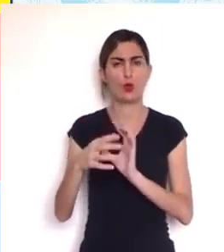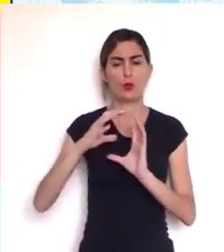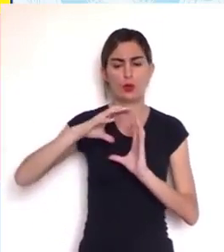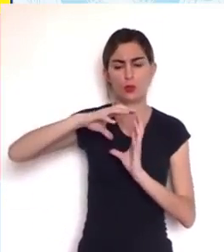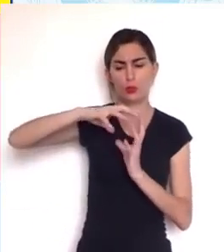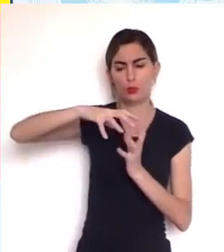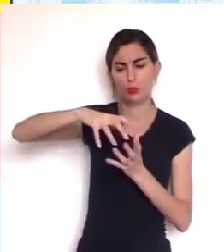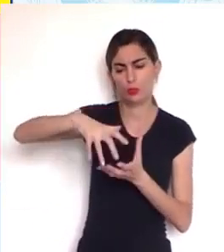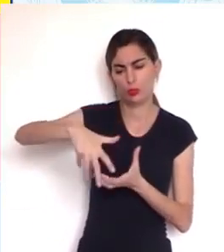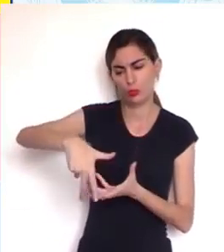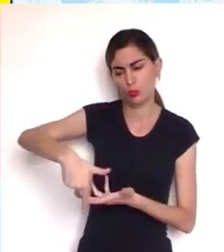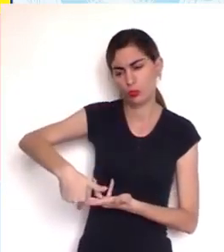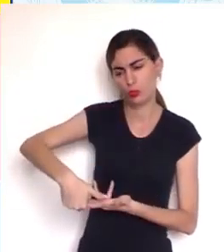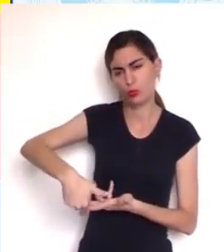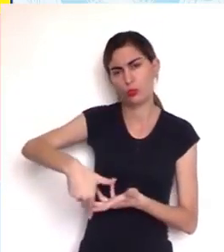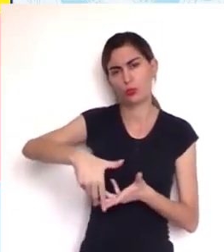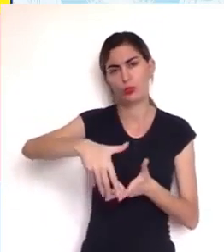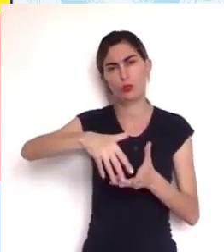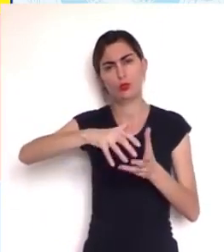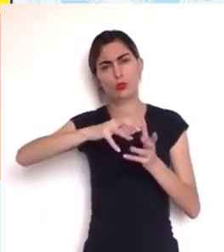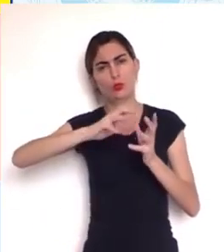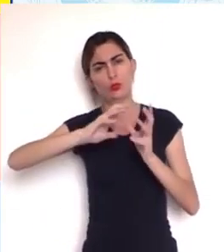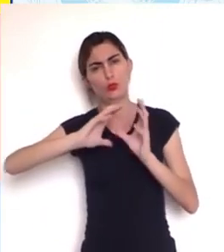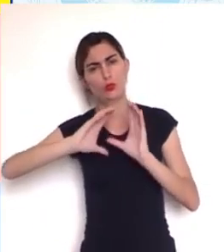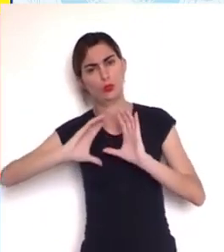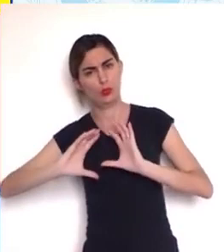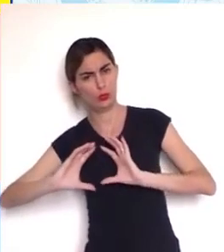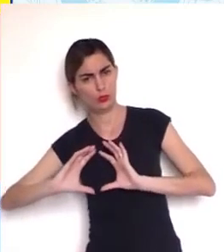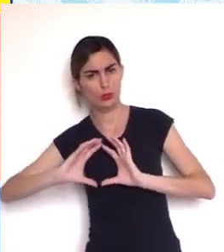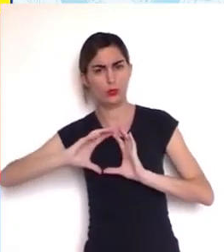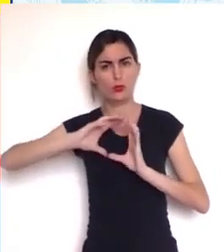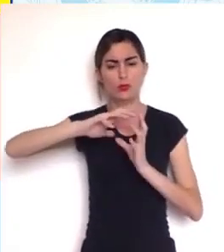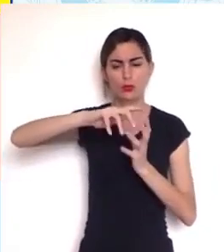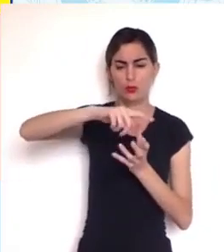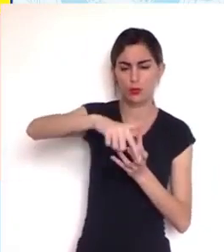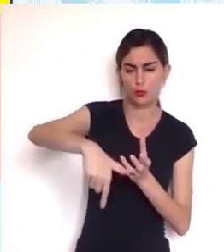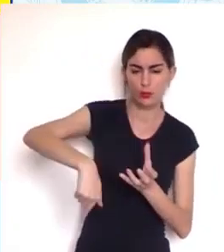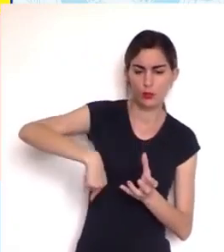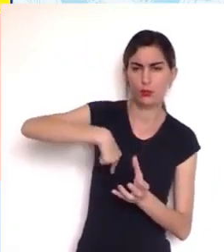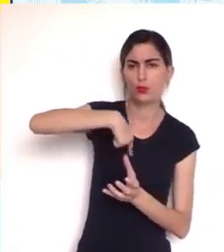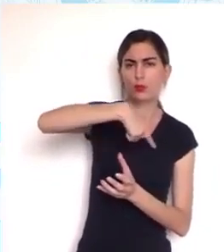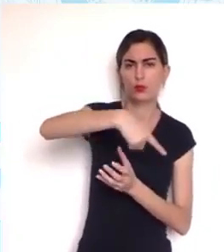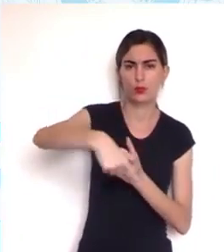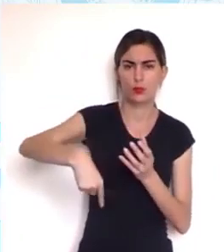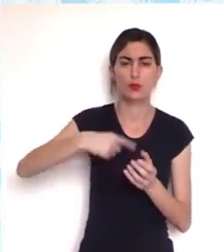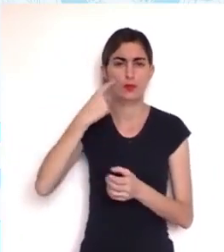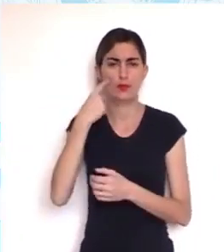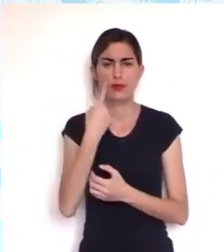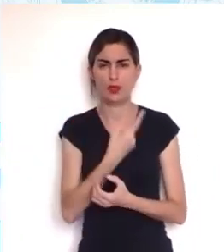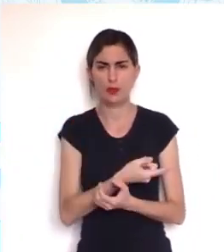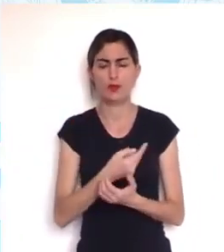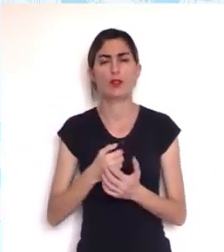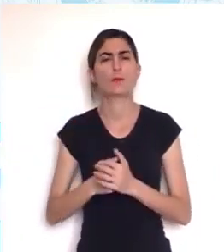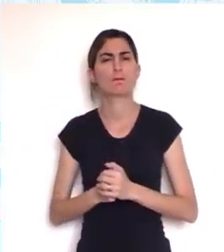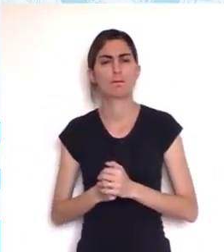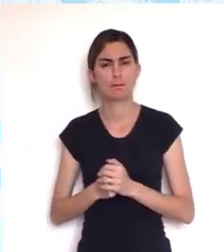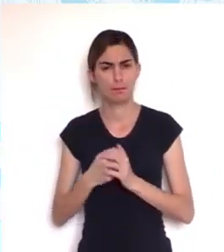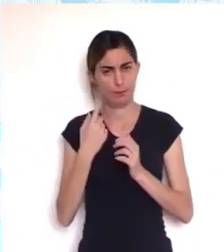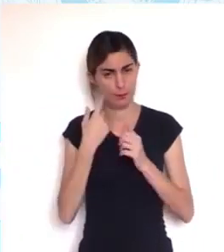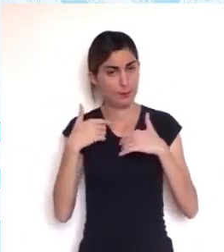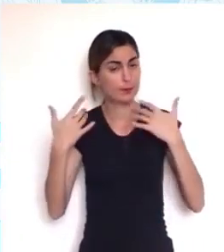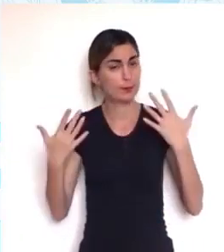mesma, em torno do seu próprio eixo. Porque a Terra ela vai se encontrar, de certa forma, assim, ó, inclinada.